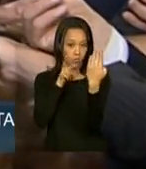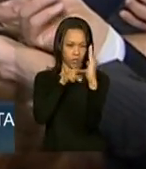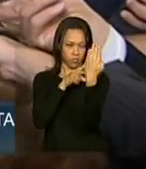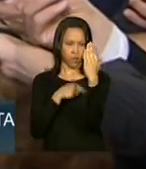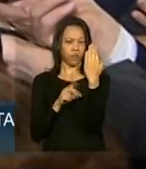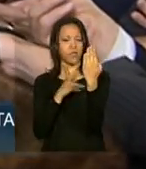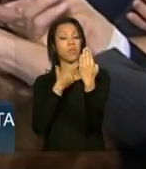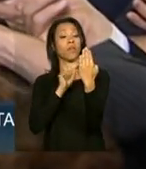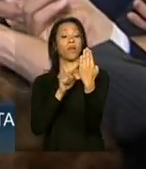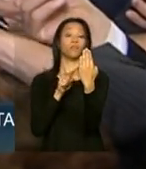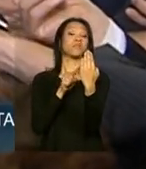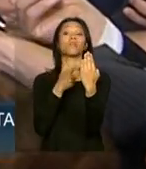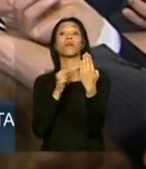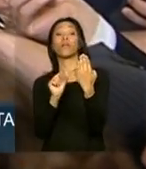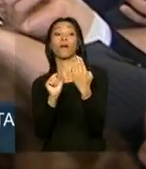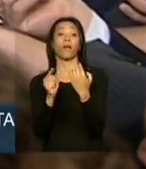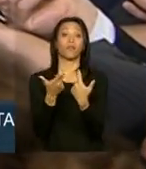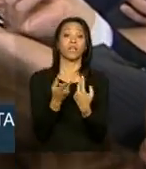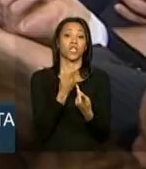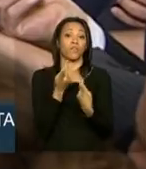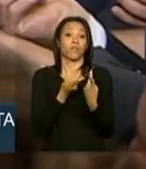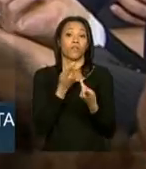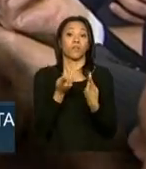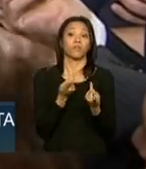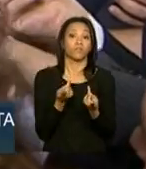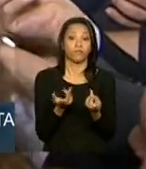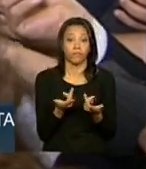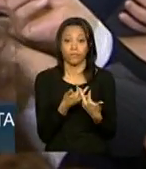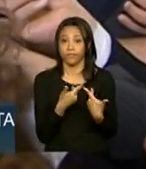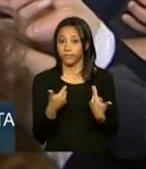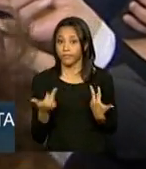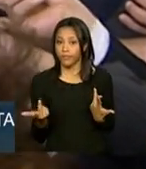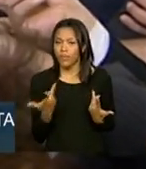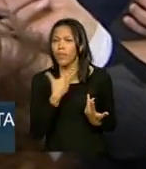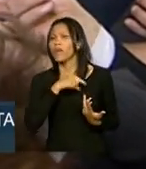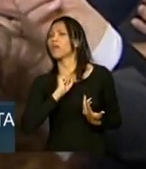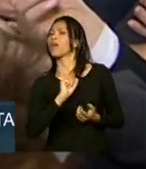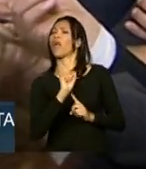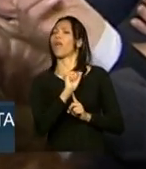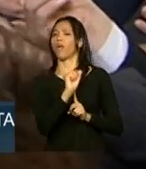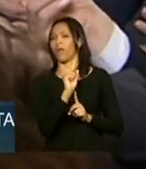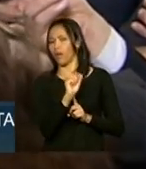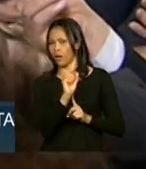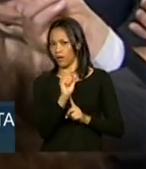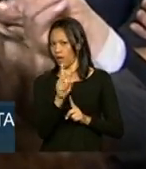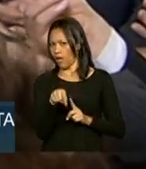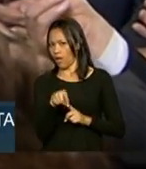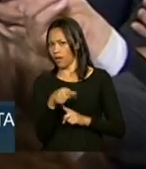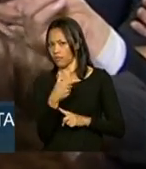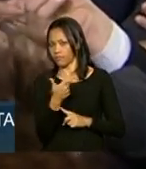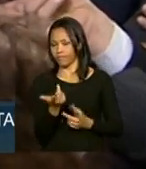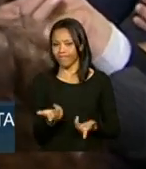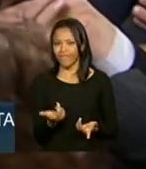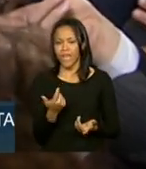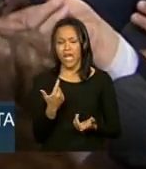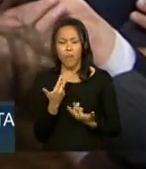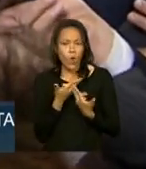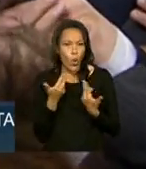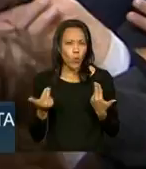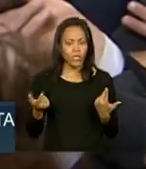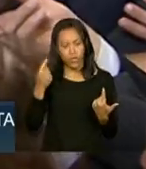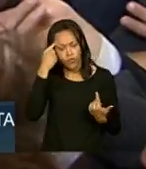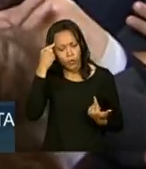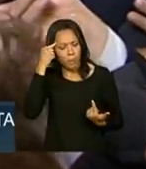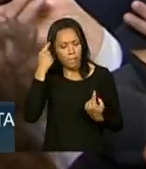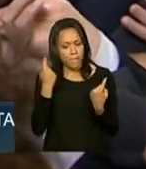quem será essa fonte do Planalto? Quem será essa fonte do governo? É uma coisa que me intriga,